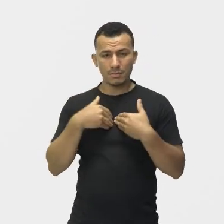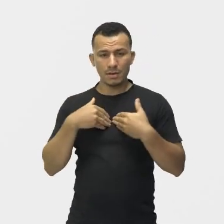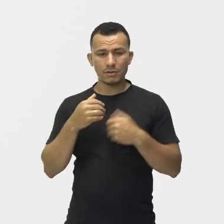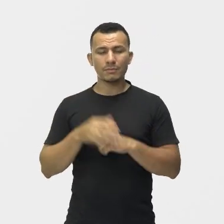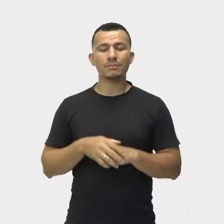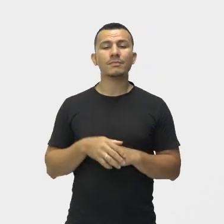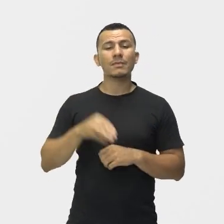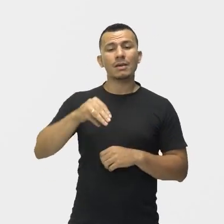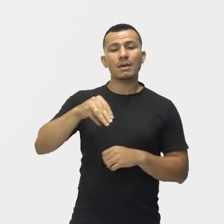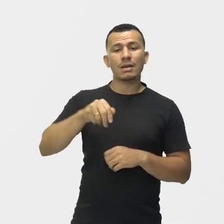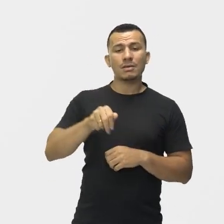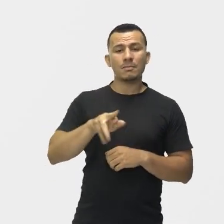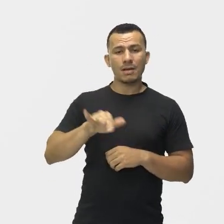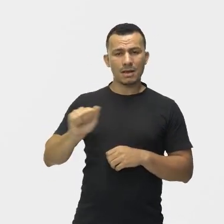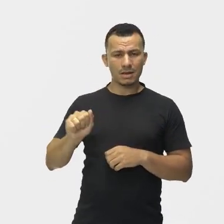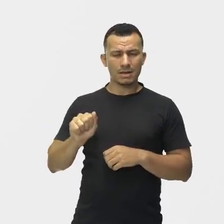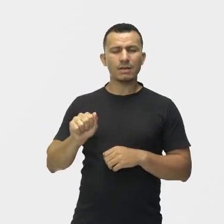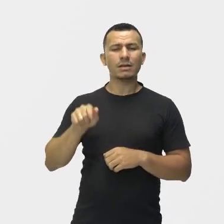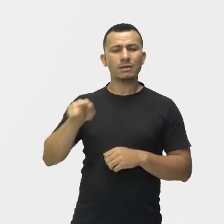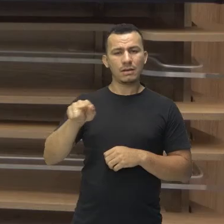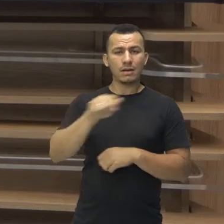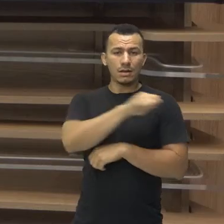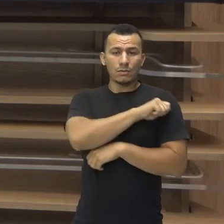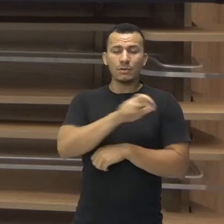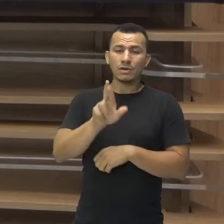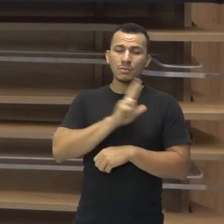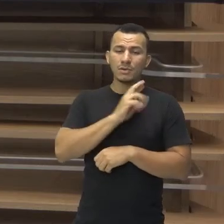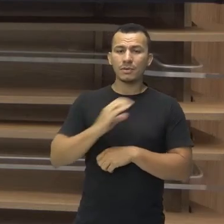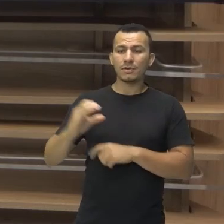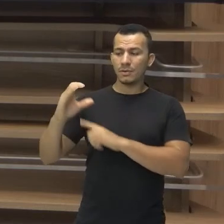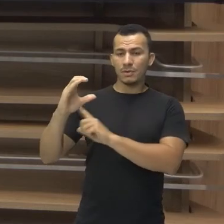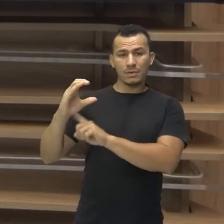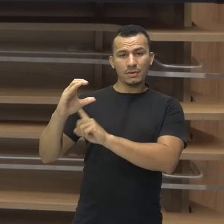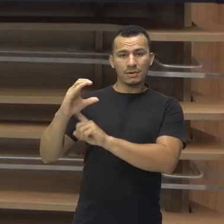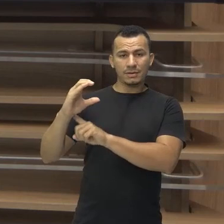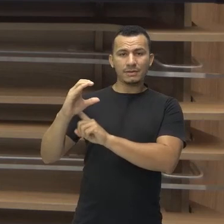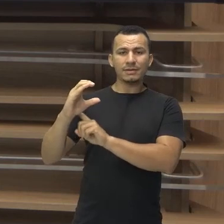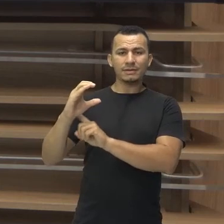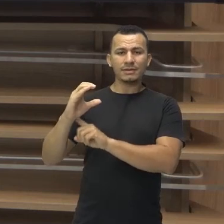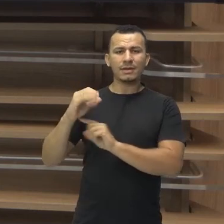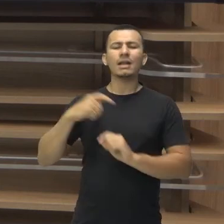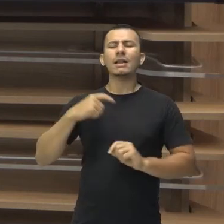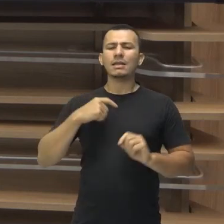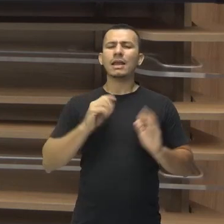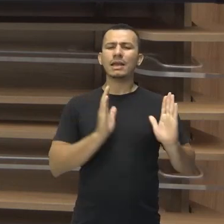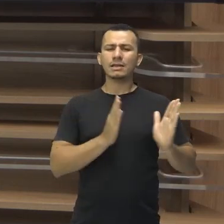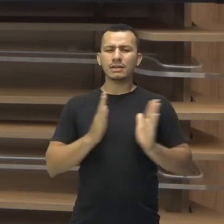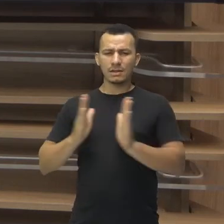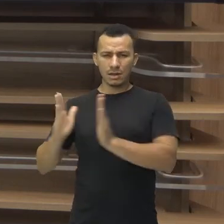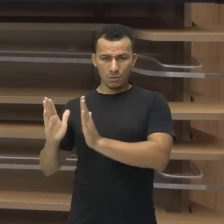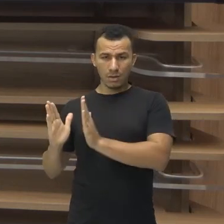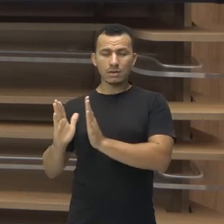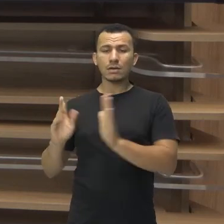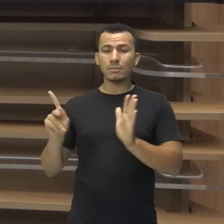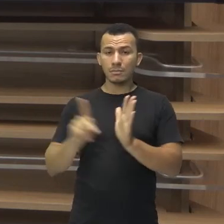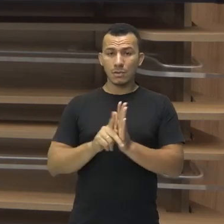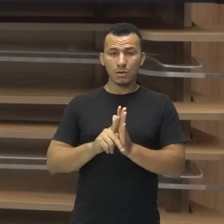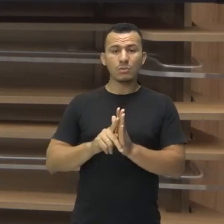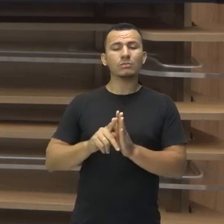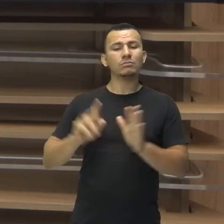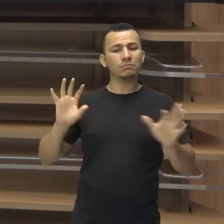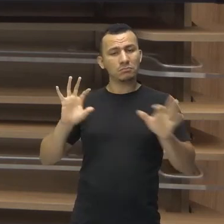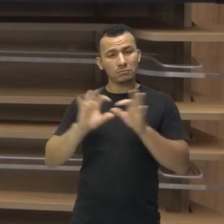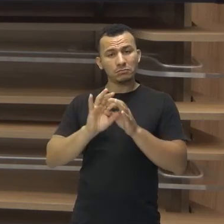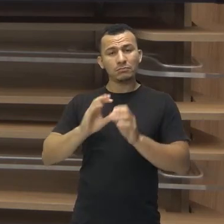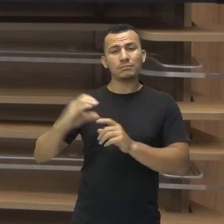Arruda, obrigado aí pela participação, respondeu para a gente letra C, né? Ela marcou aí naquela sequência, para ela a sequência correta foi a letra